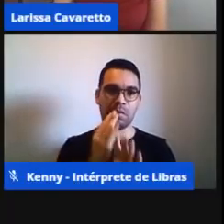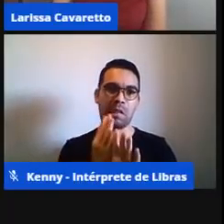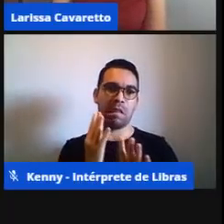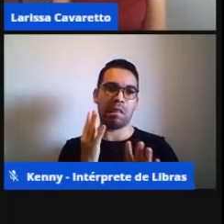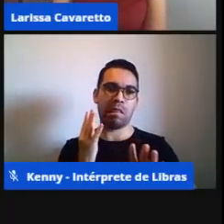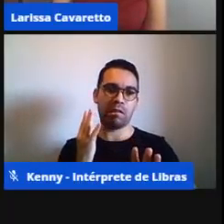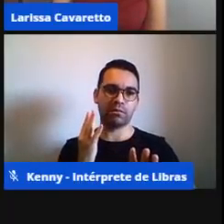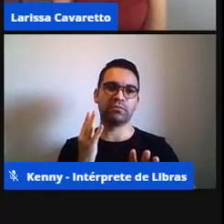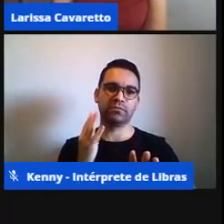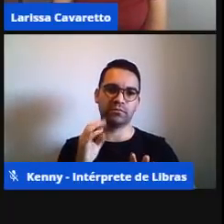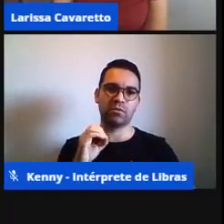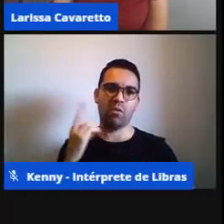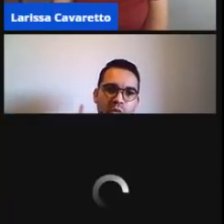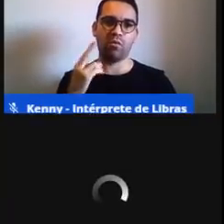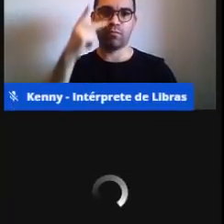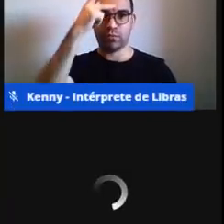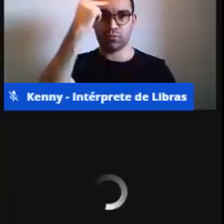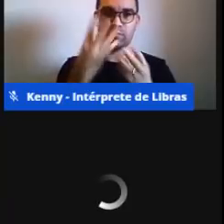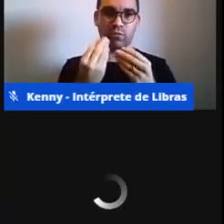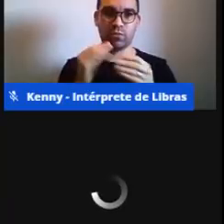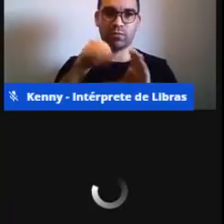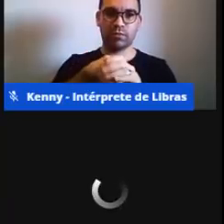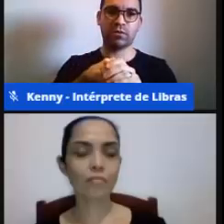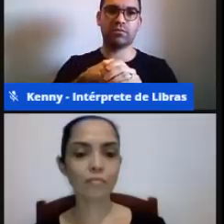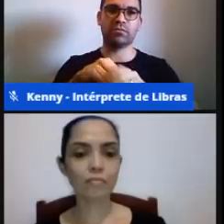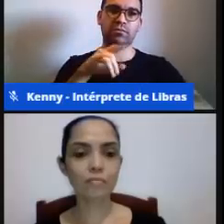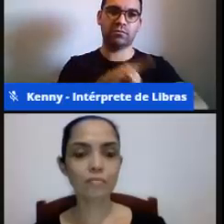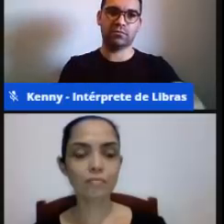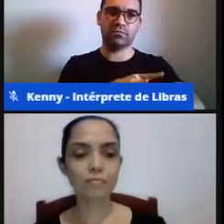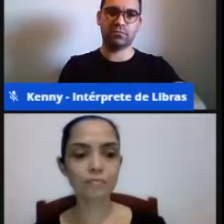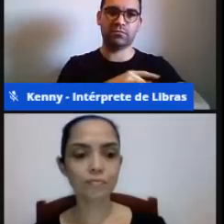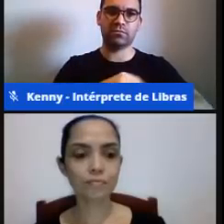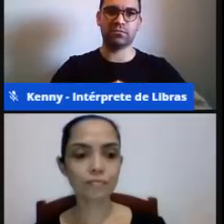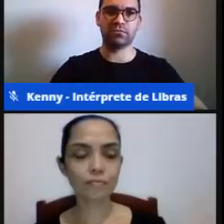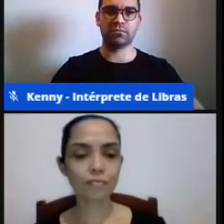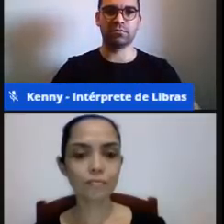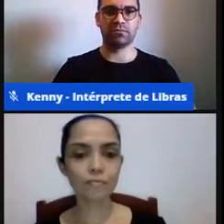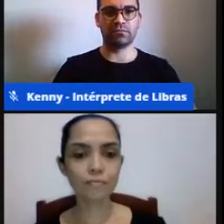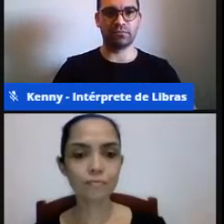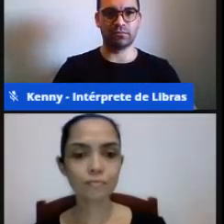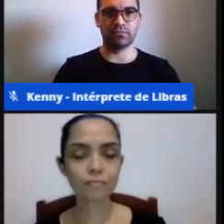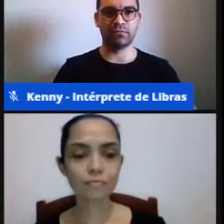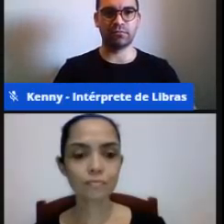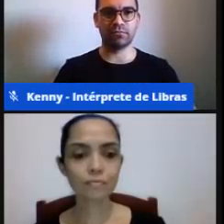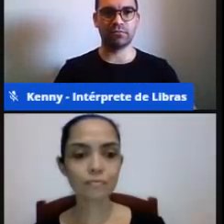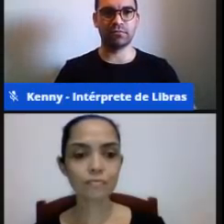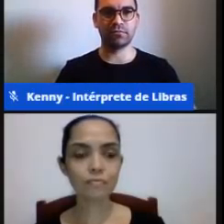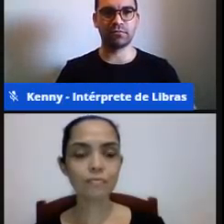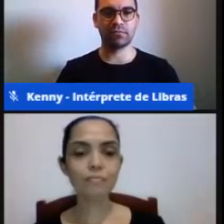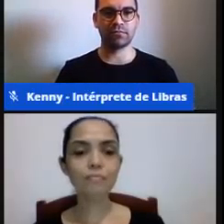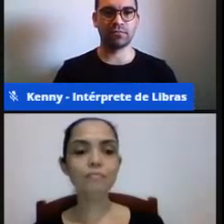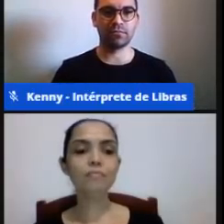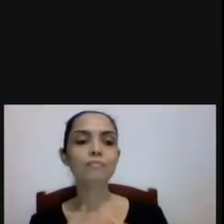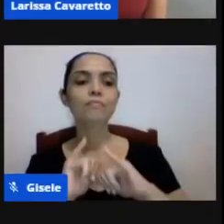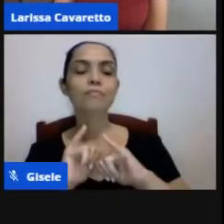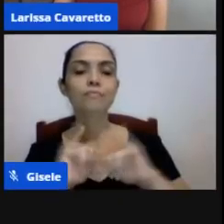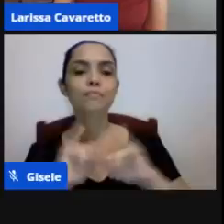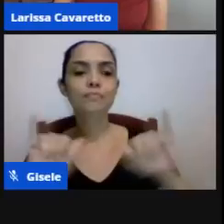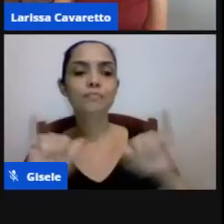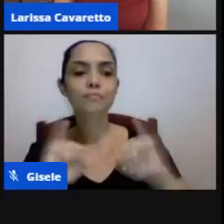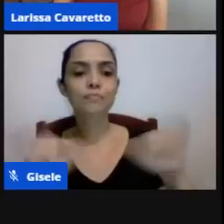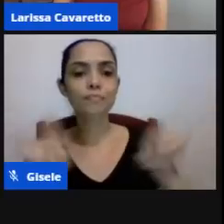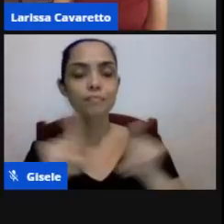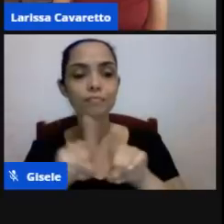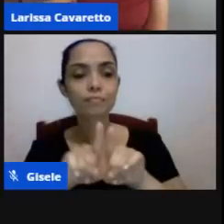E é importante também colocar avisos, cartazes de como higienizar corretamente as mãos. Porque vocês viram, não são passos